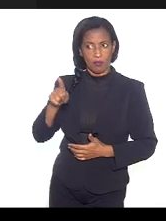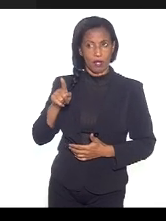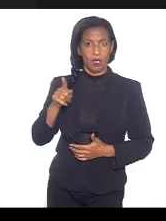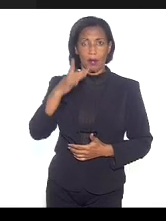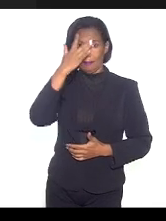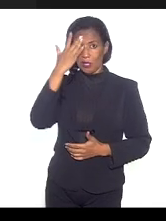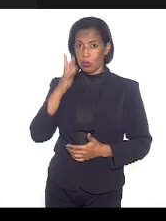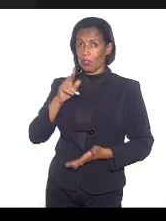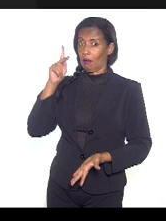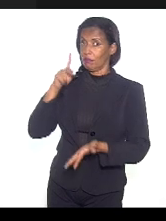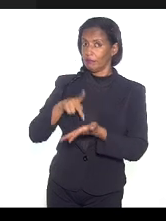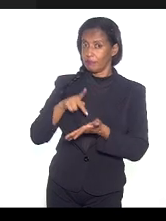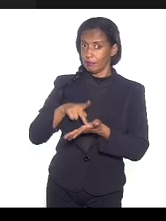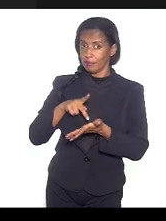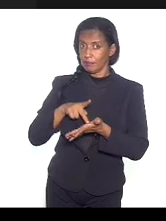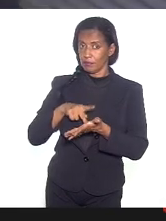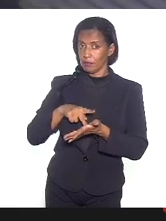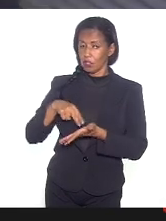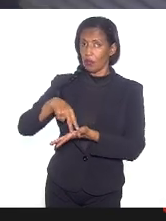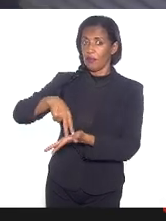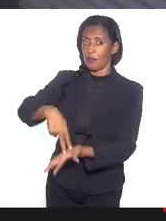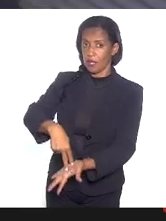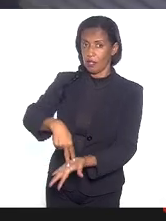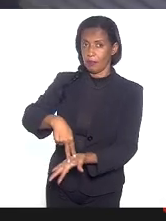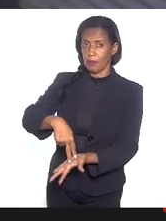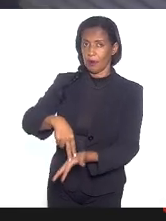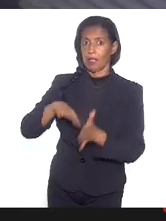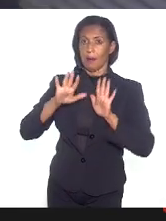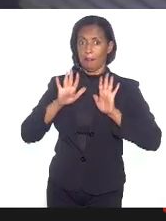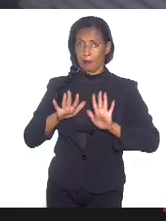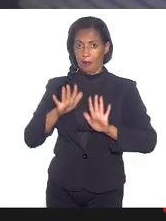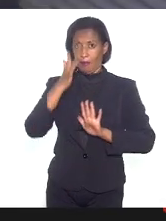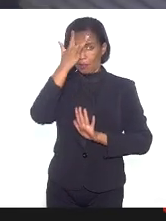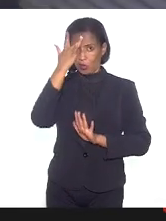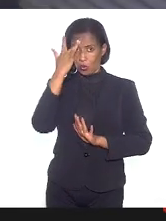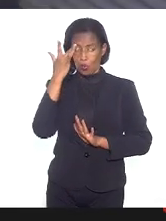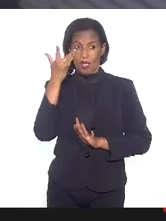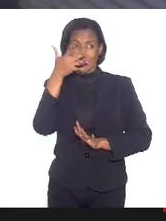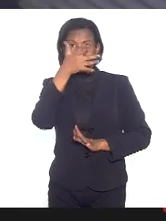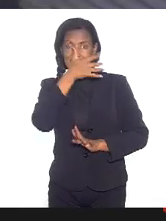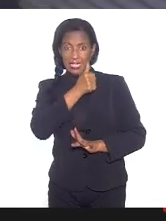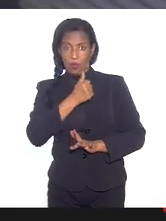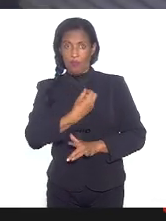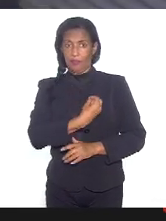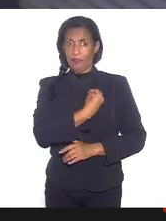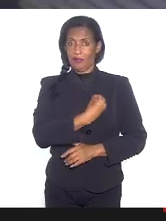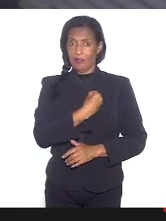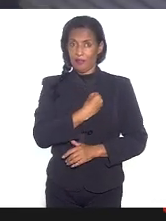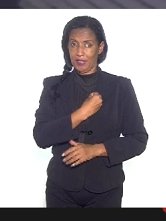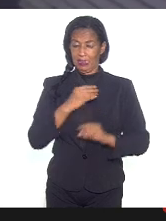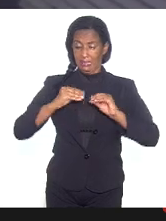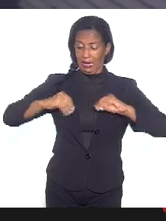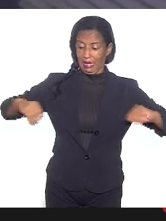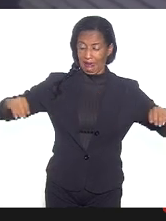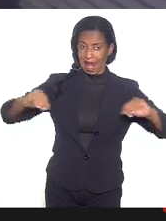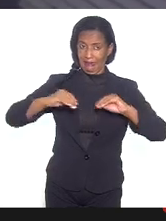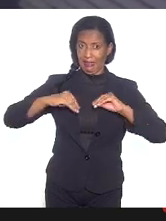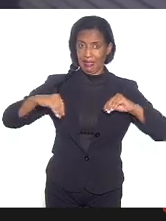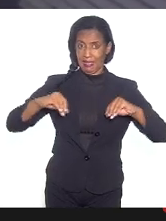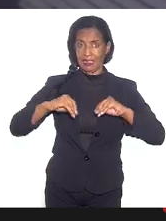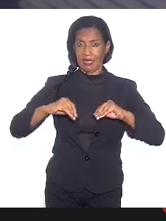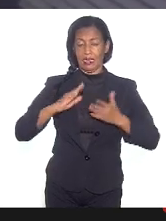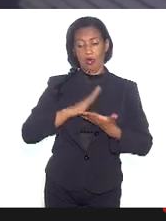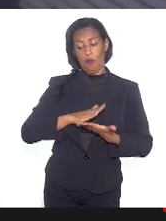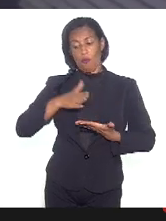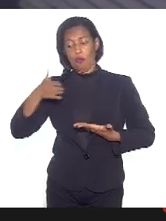com o pé na areia. Né? Mas para que o guarda-vida esteja com o pé na areia, tem uma atividade administrativa, de motorista,